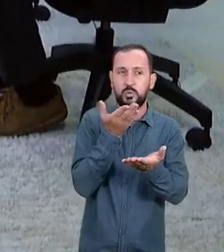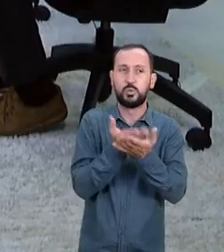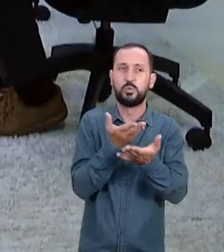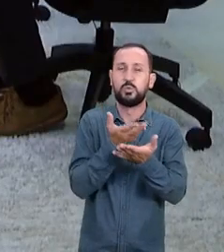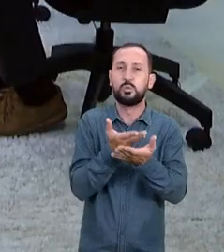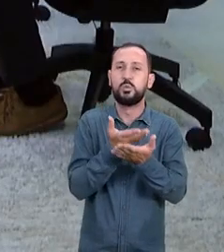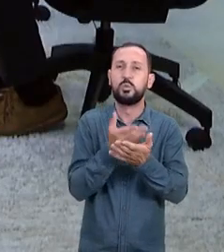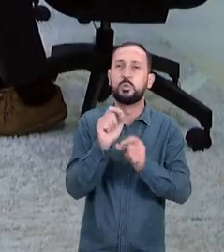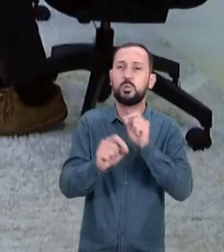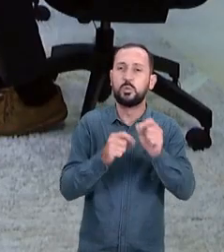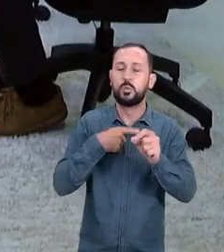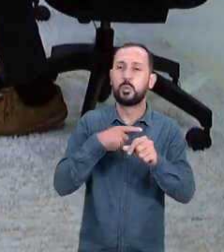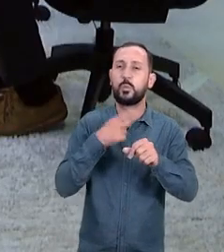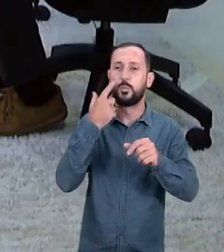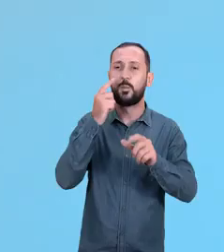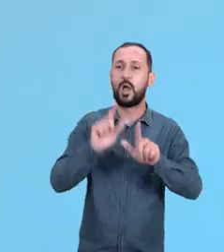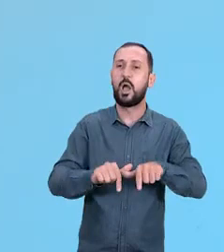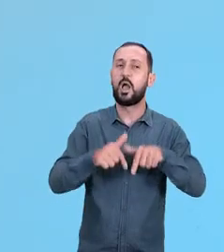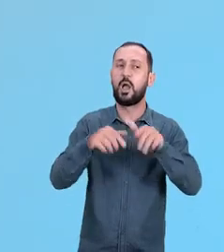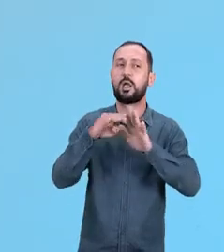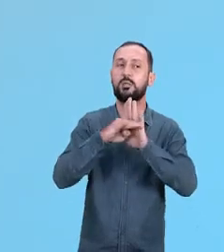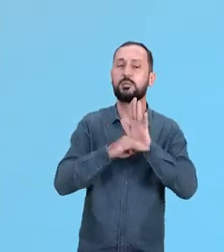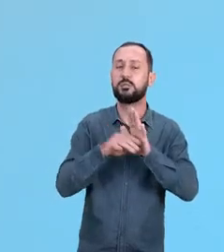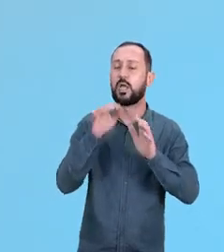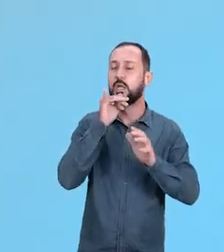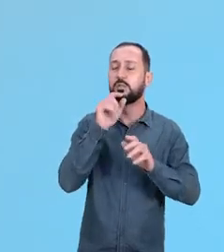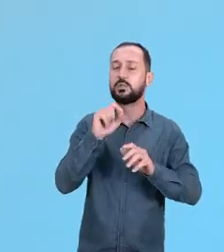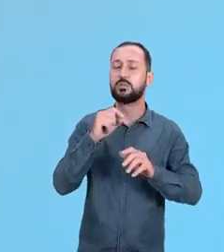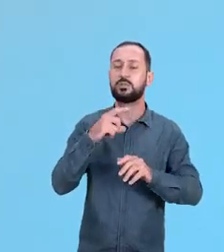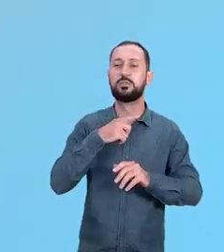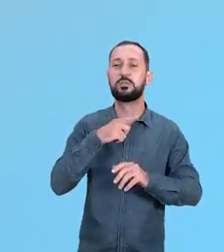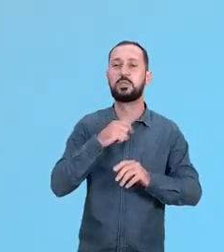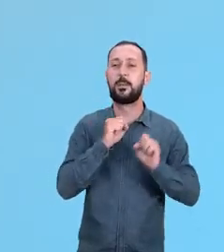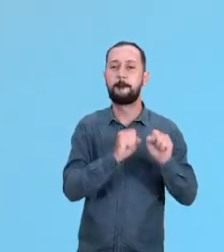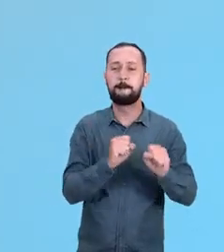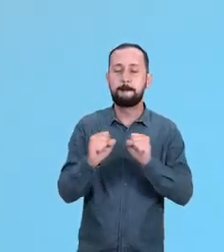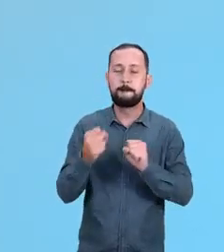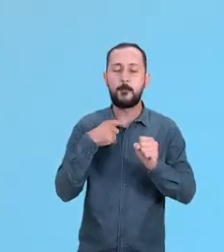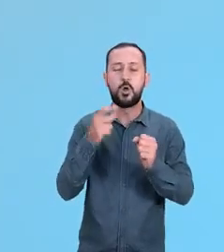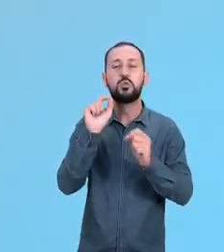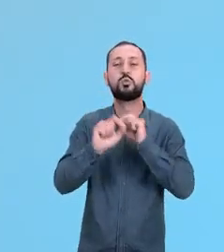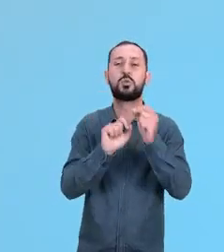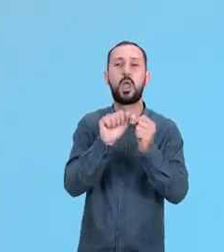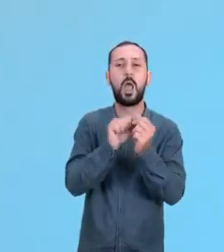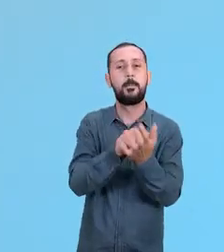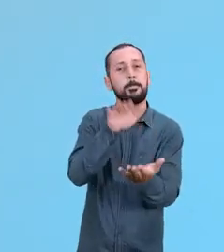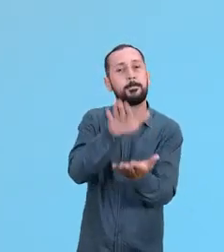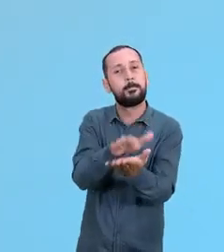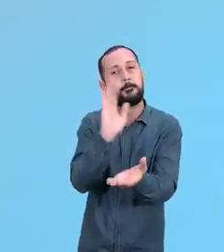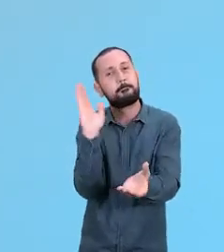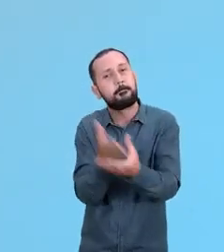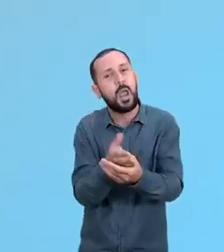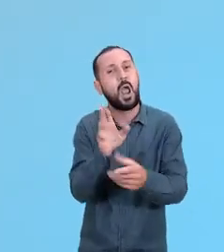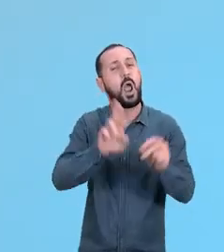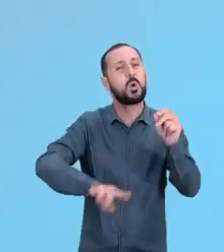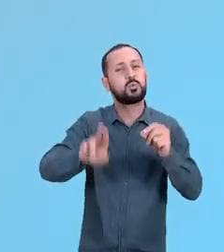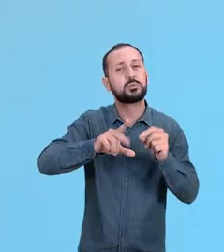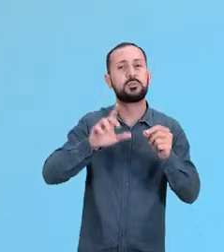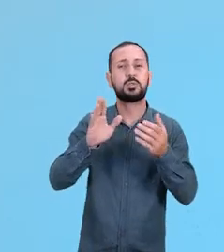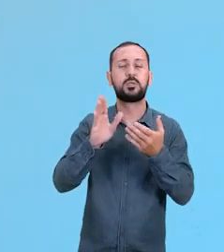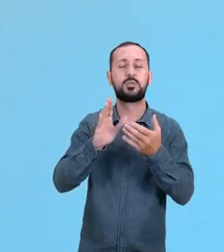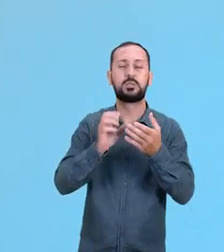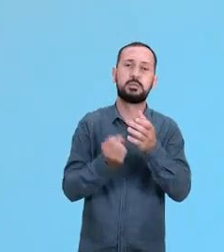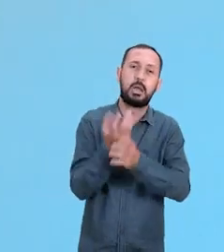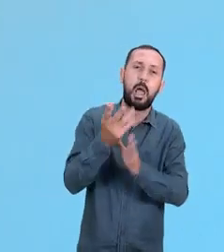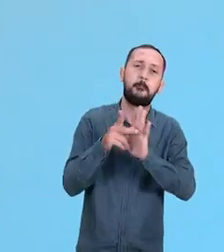estudando uma ação onde nós possamos penalizar, né, através de um projeto